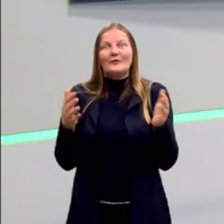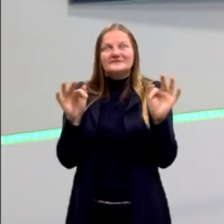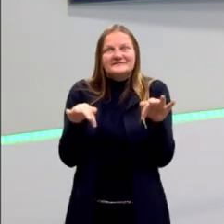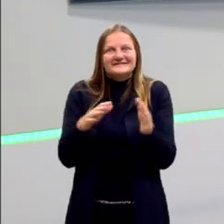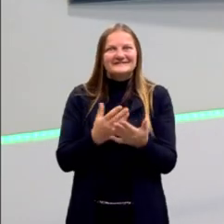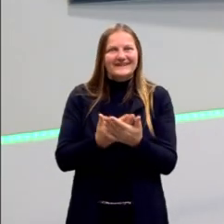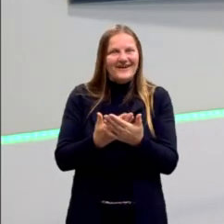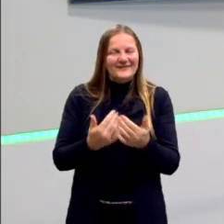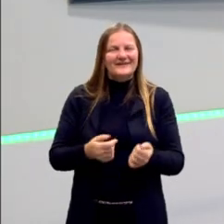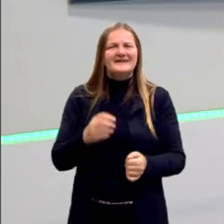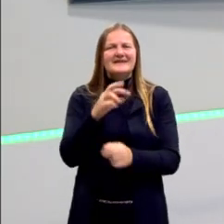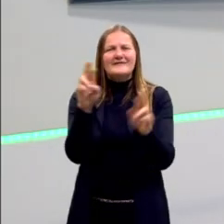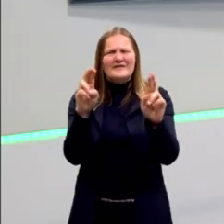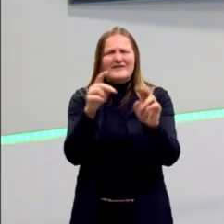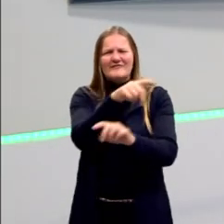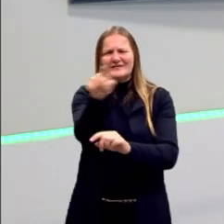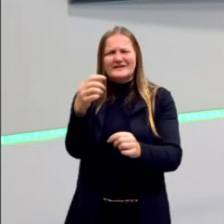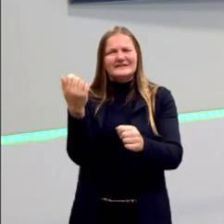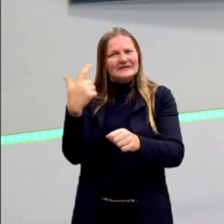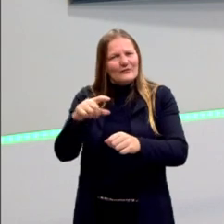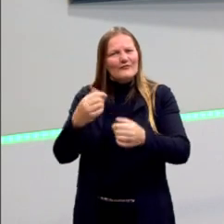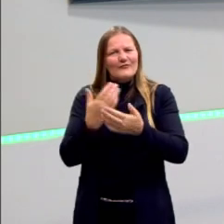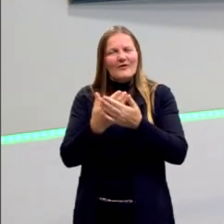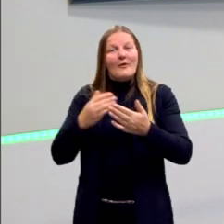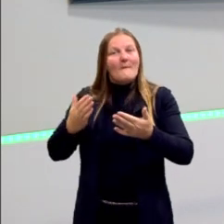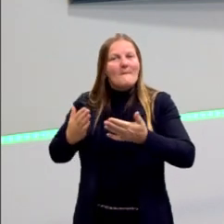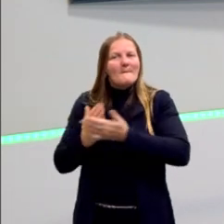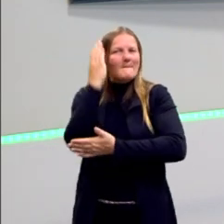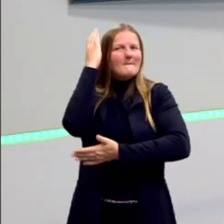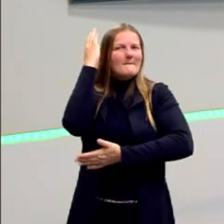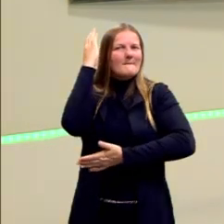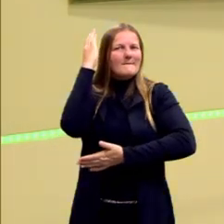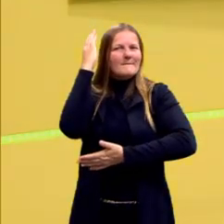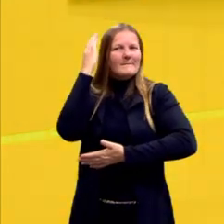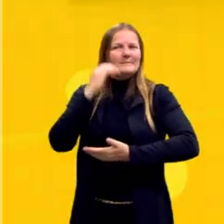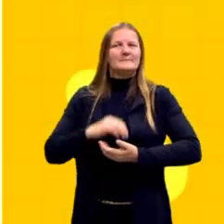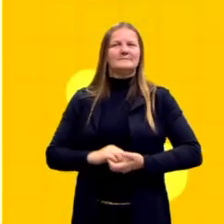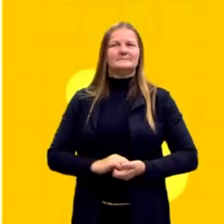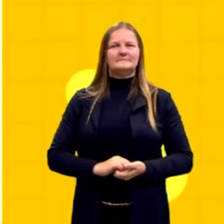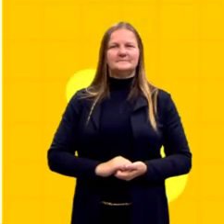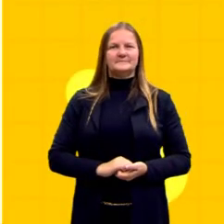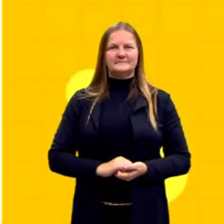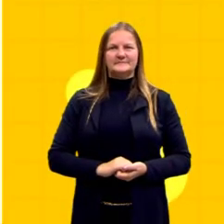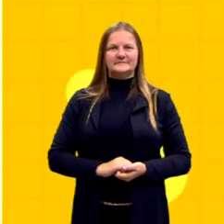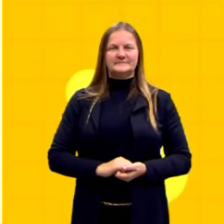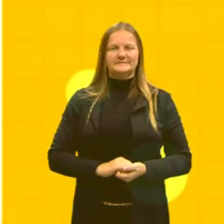por hoje a gente fica por aqui espero vocês nas próximas aulas e partiu passar um